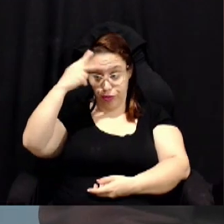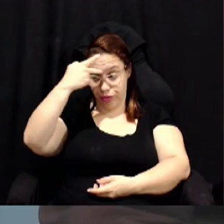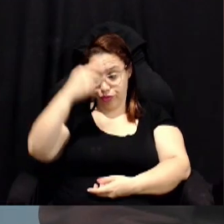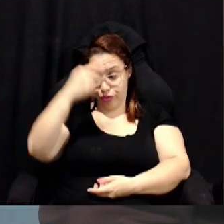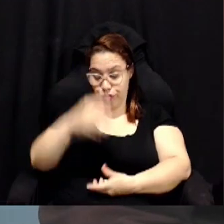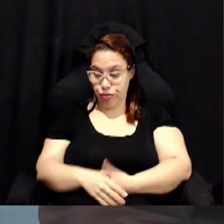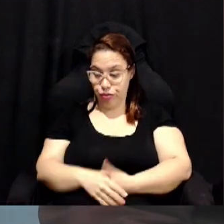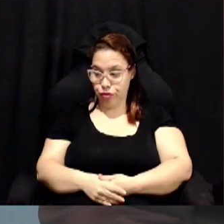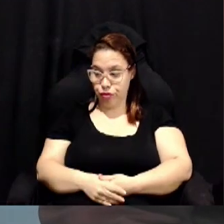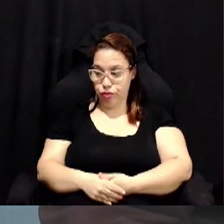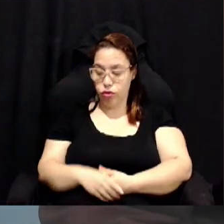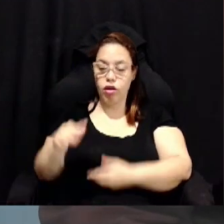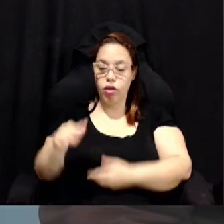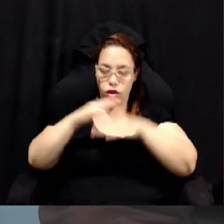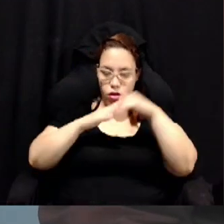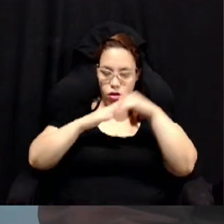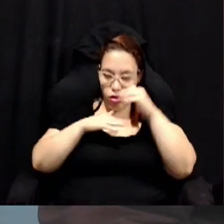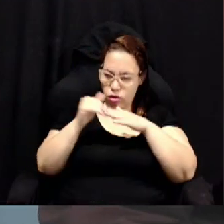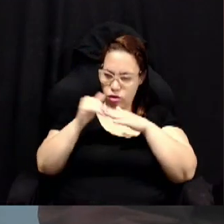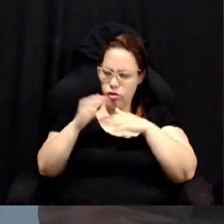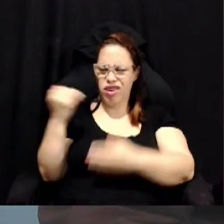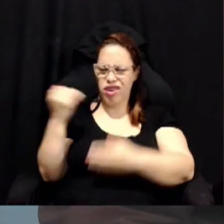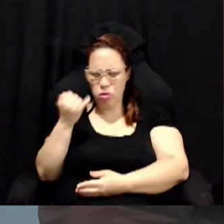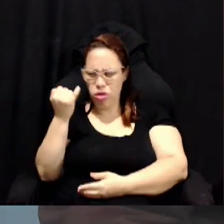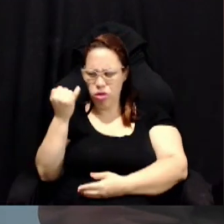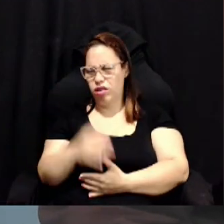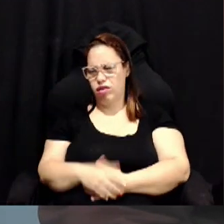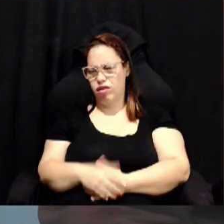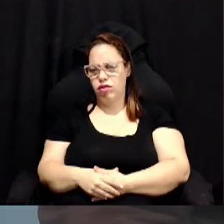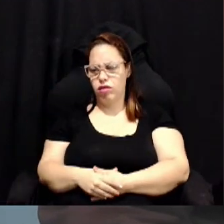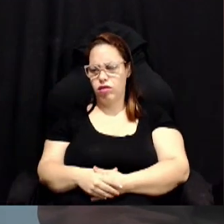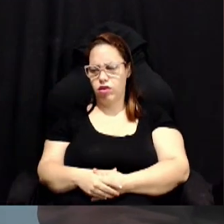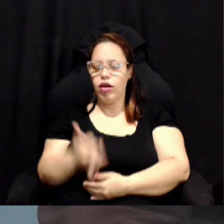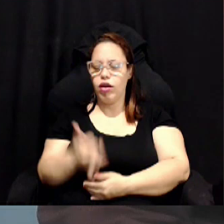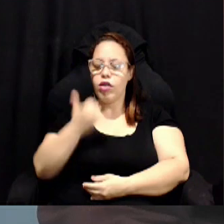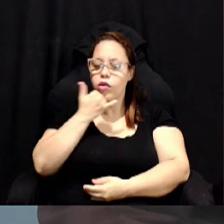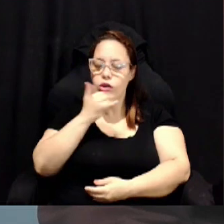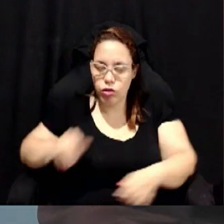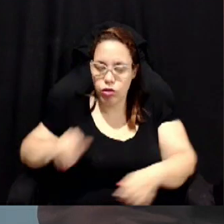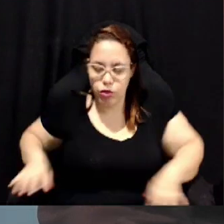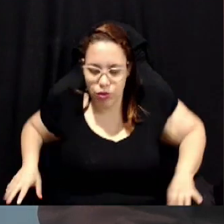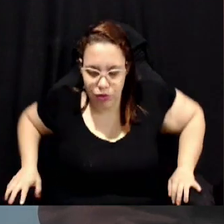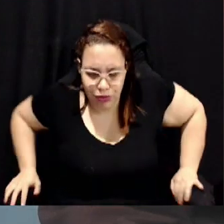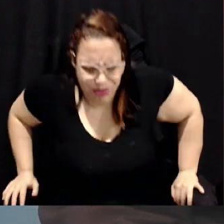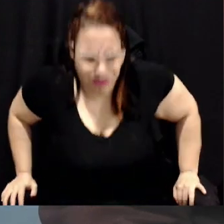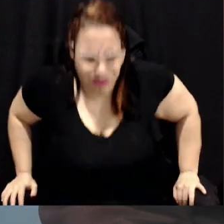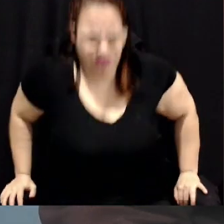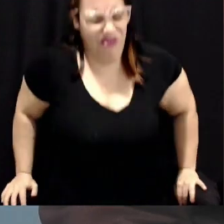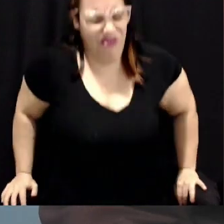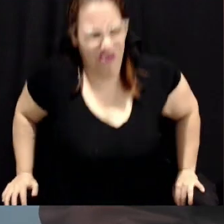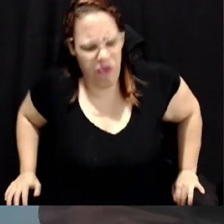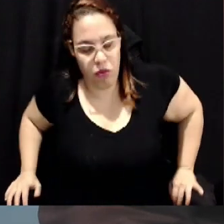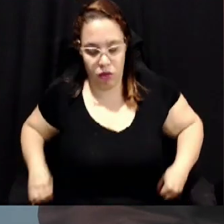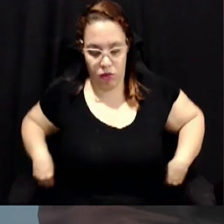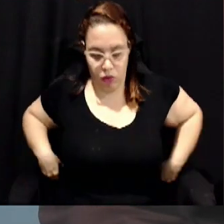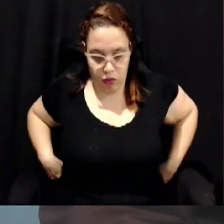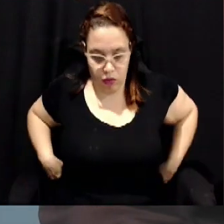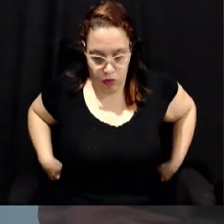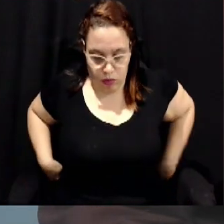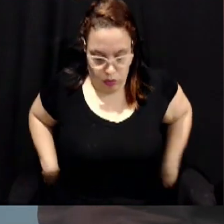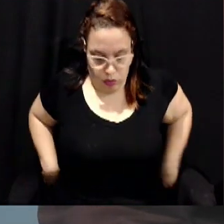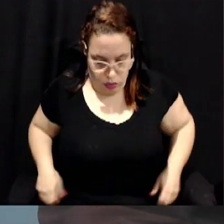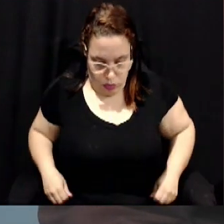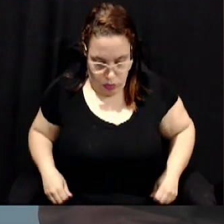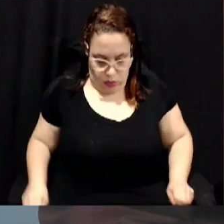essas ações, elas são importantes. Elas são importantes porque as pessoas começam a ver com outros